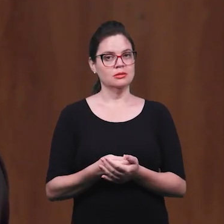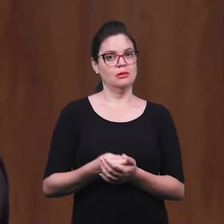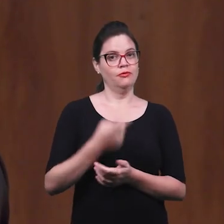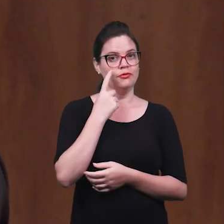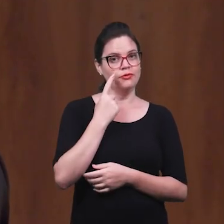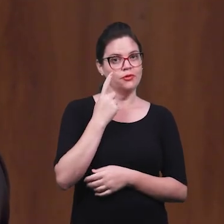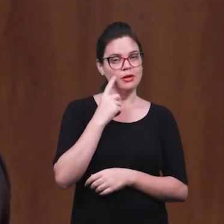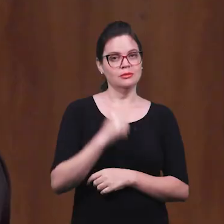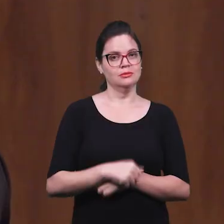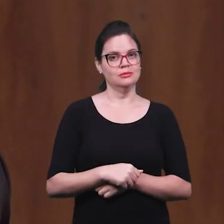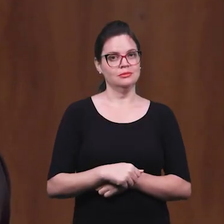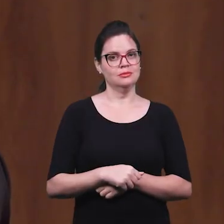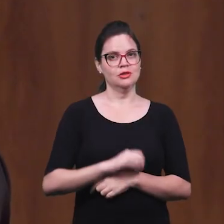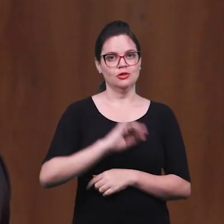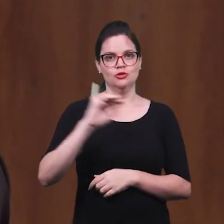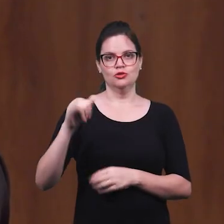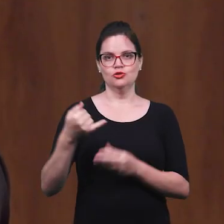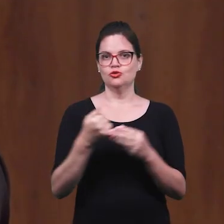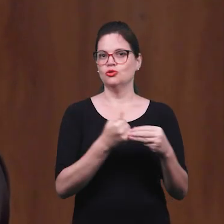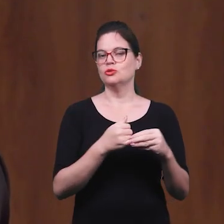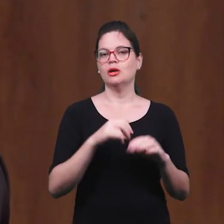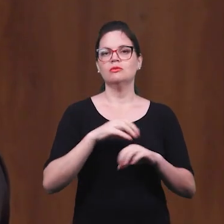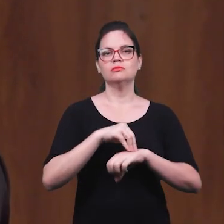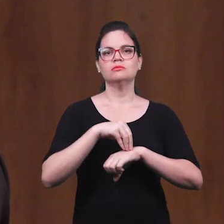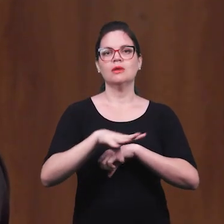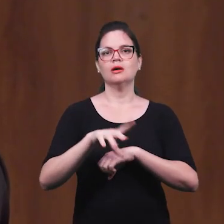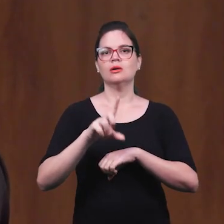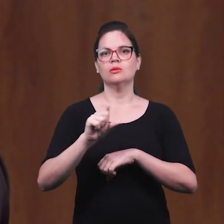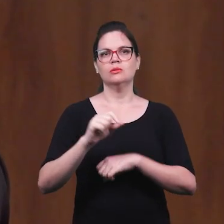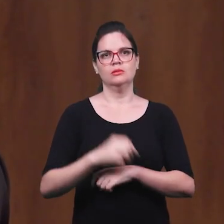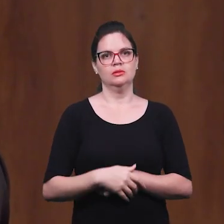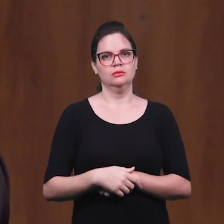decisão. Observe que a expressão de Josué foi: